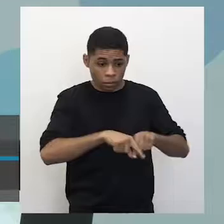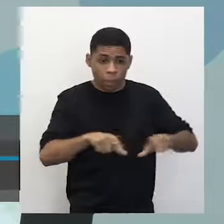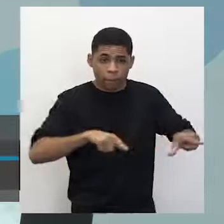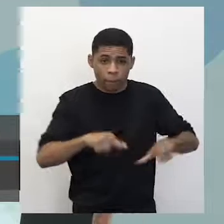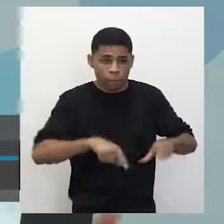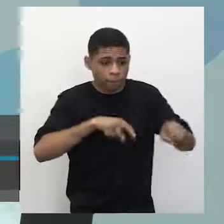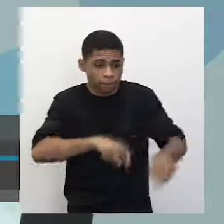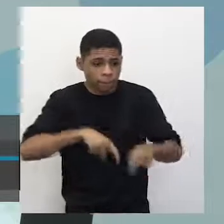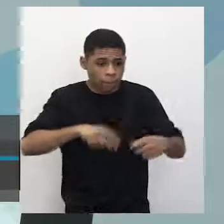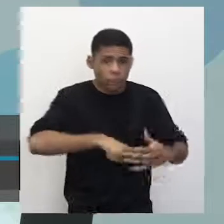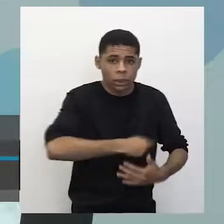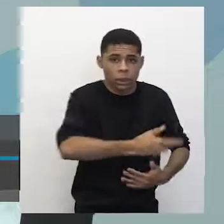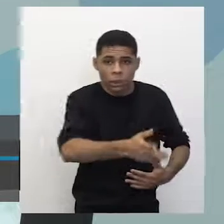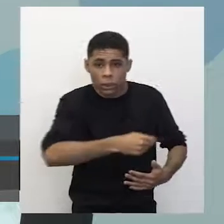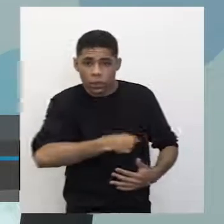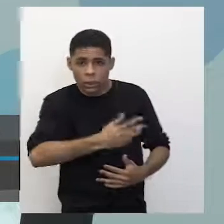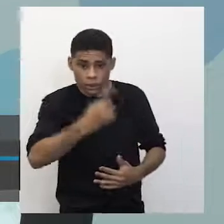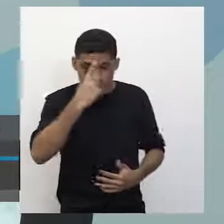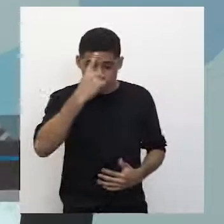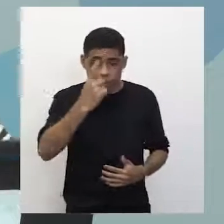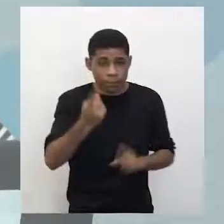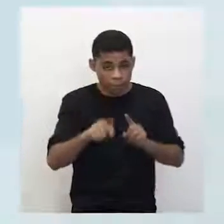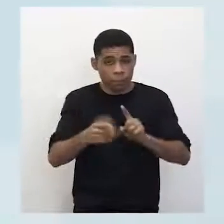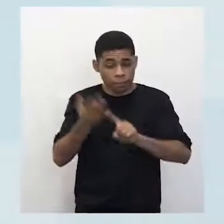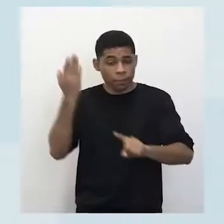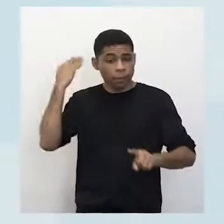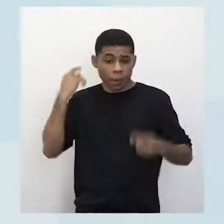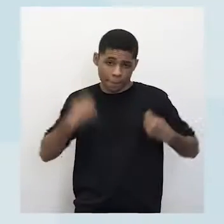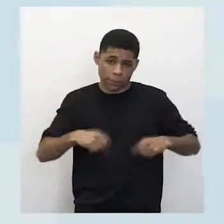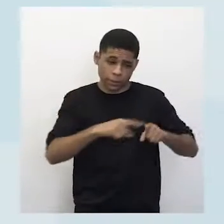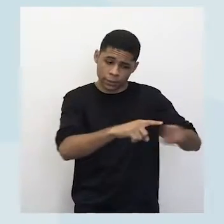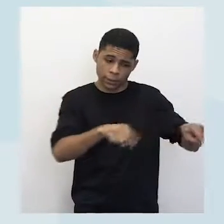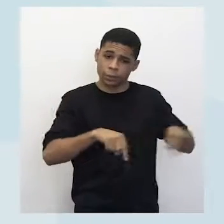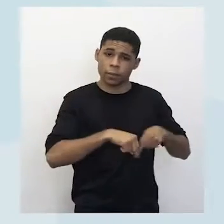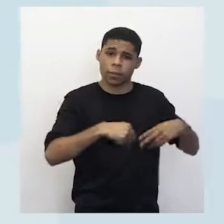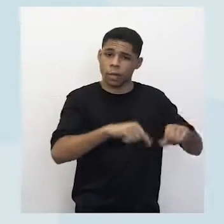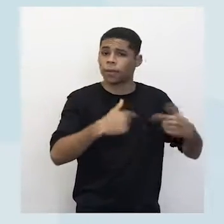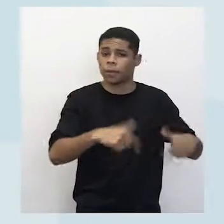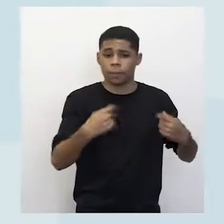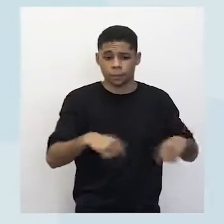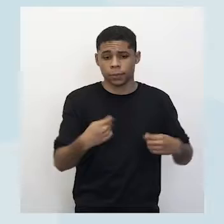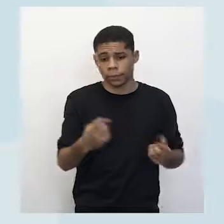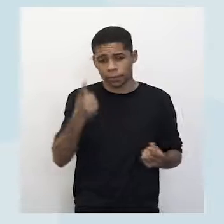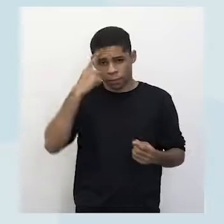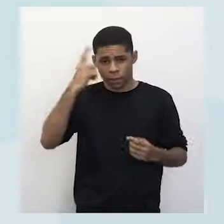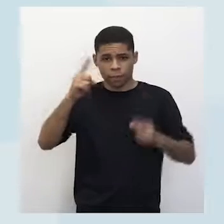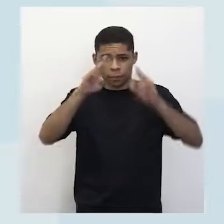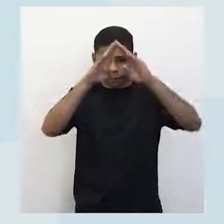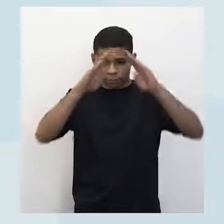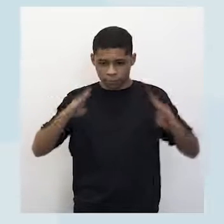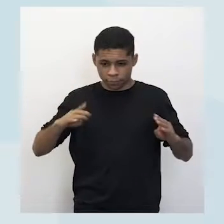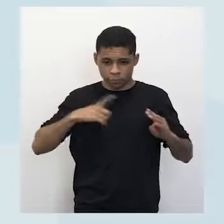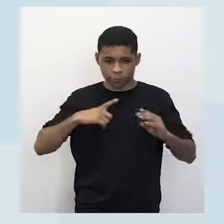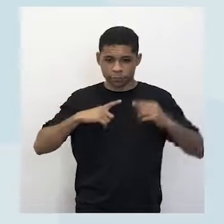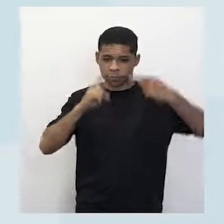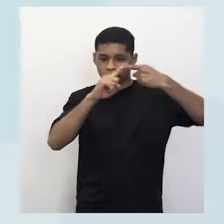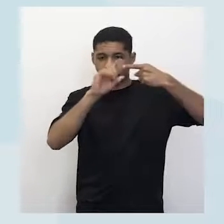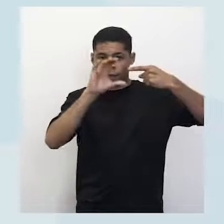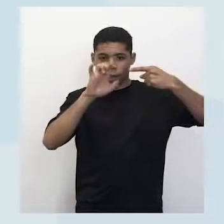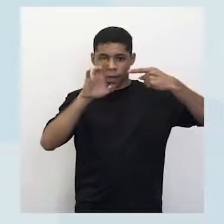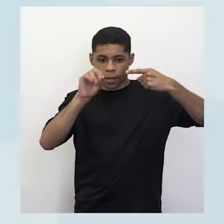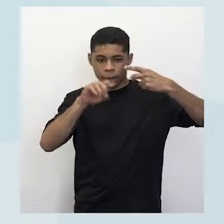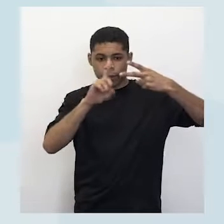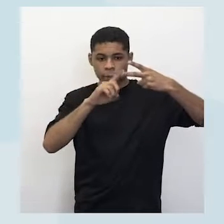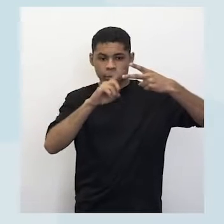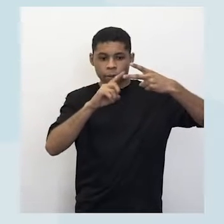muitos servos, aí voltando lá à nossa pirâmide, a gente vê lá eles na base, né, era a grande maioria da população, se